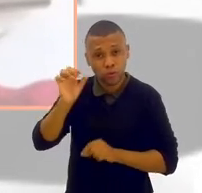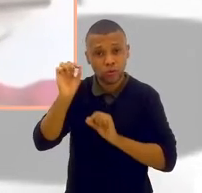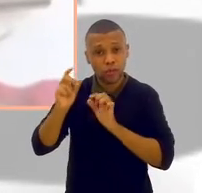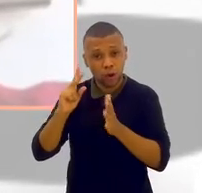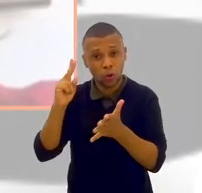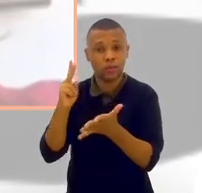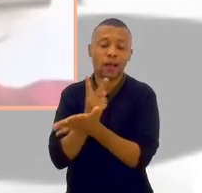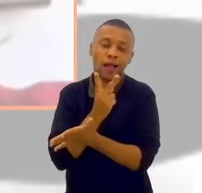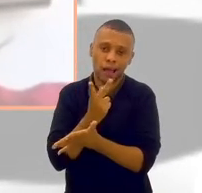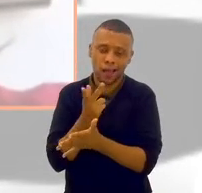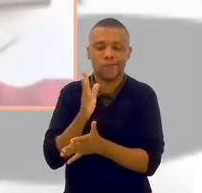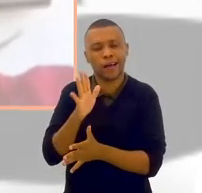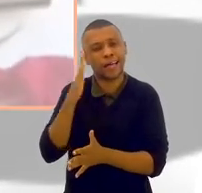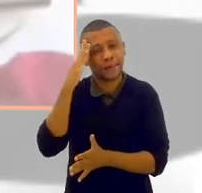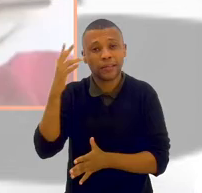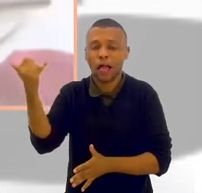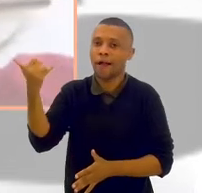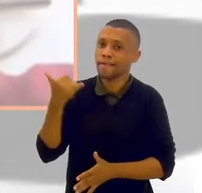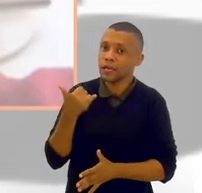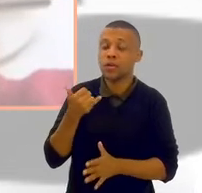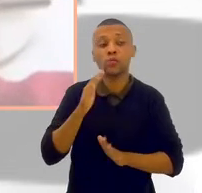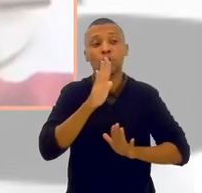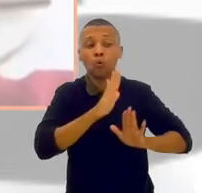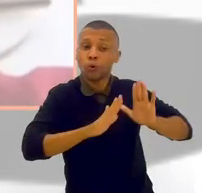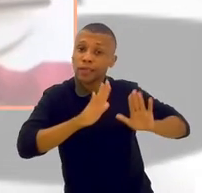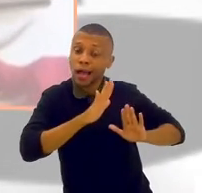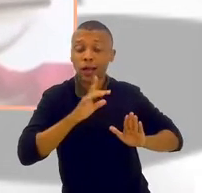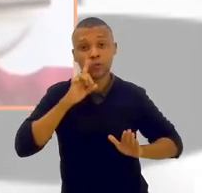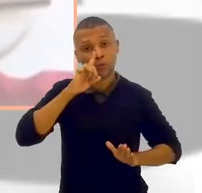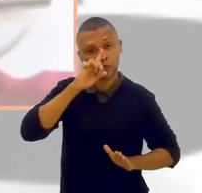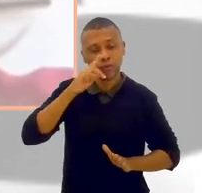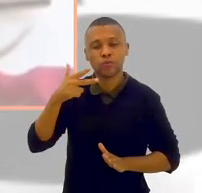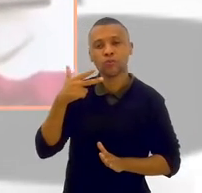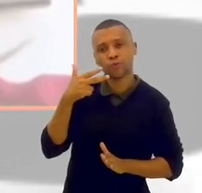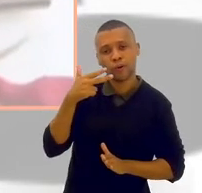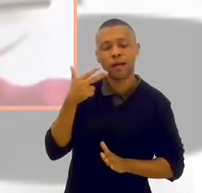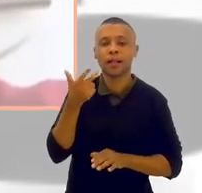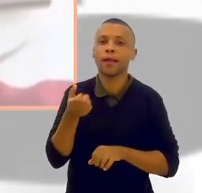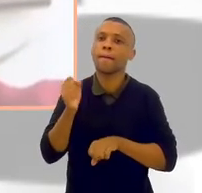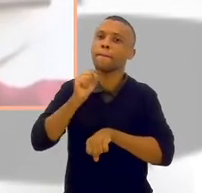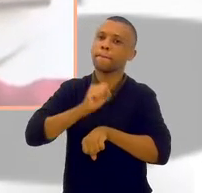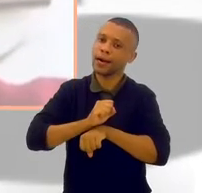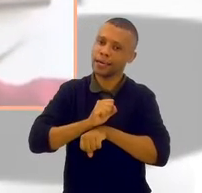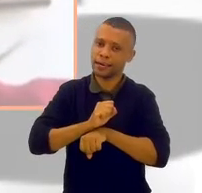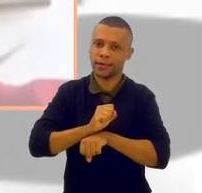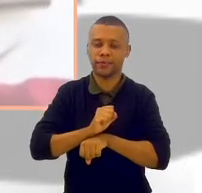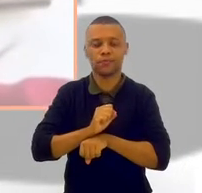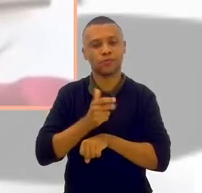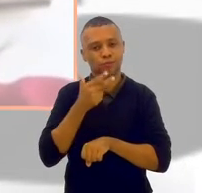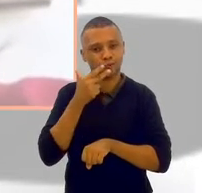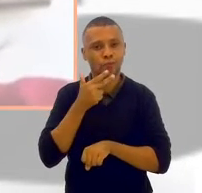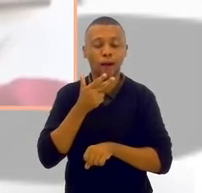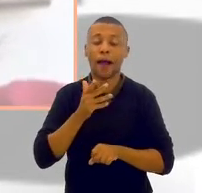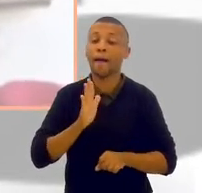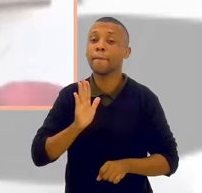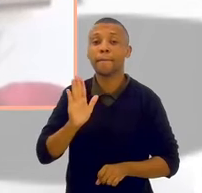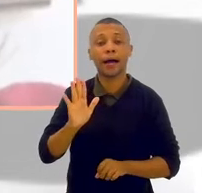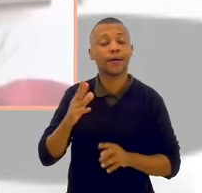apesar de todos os avisos, né, dos filhos, que é médico da nora, ele teria parado. Só que